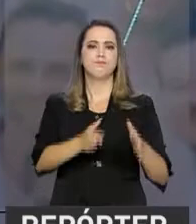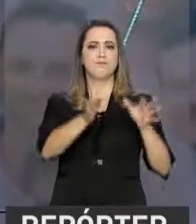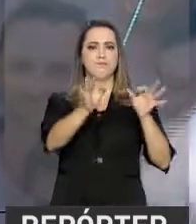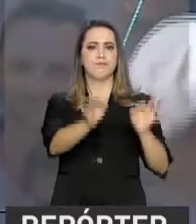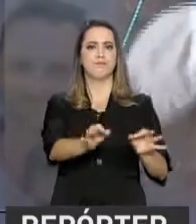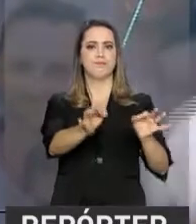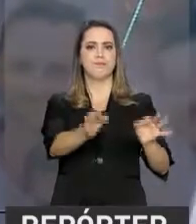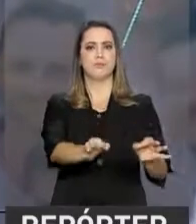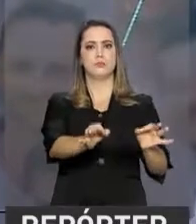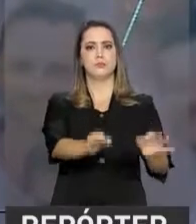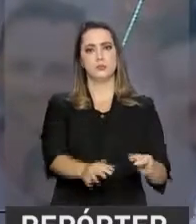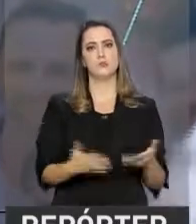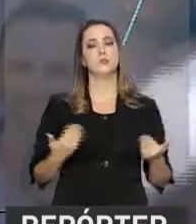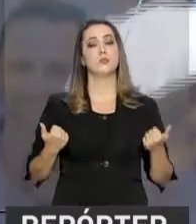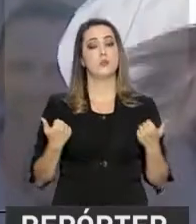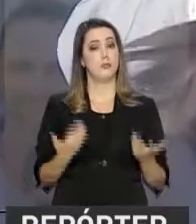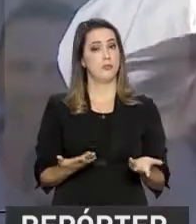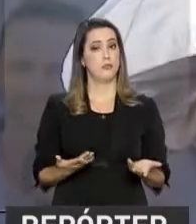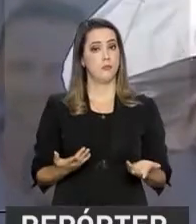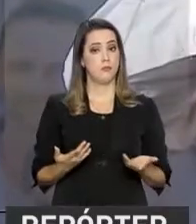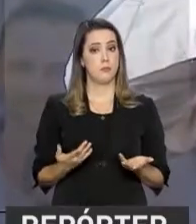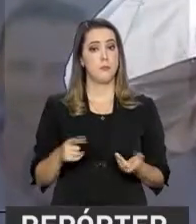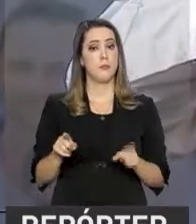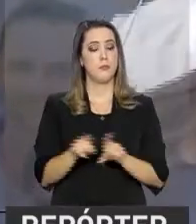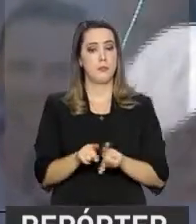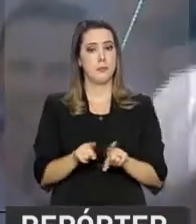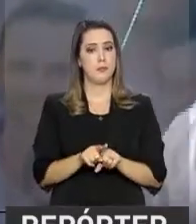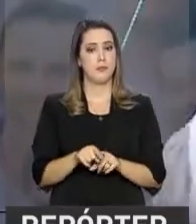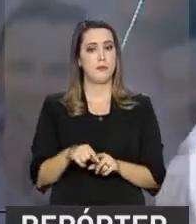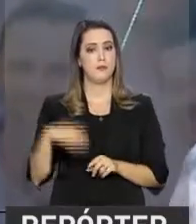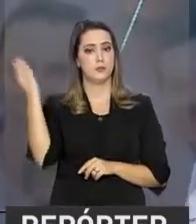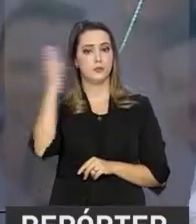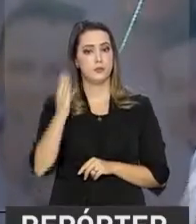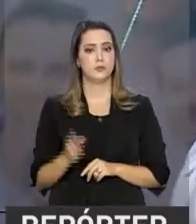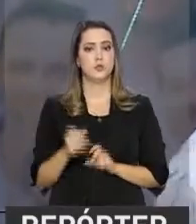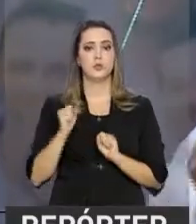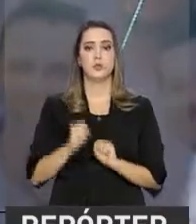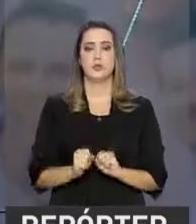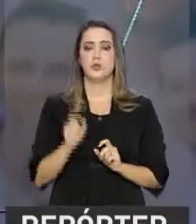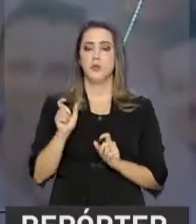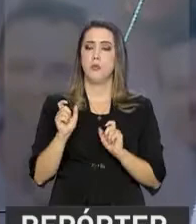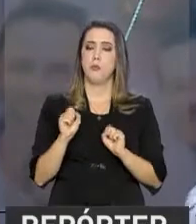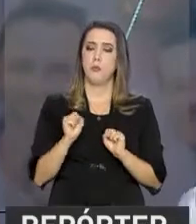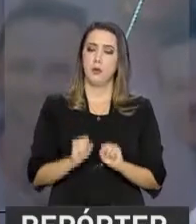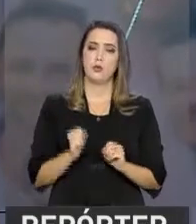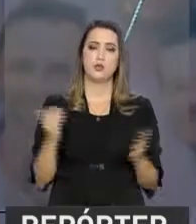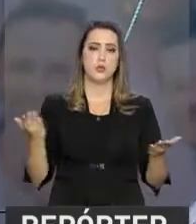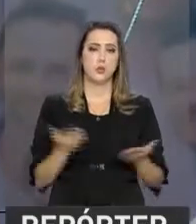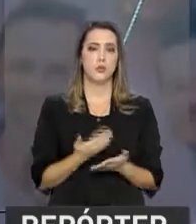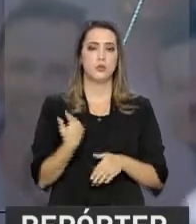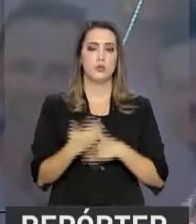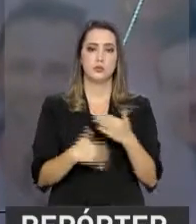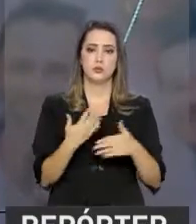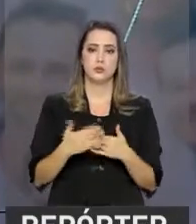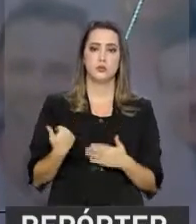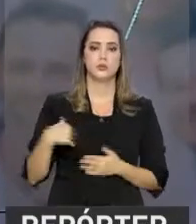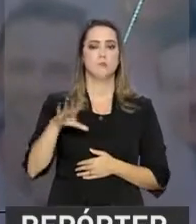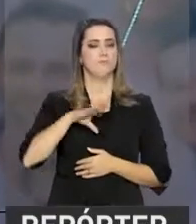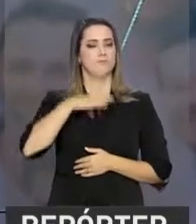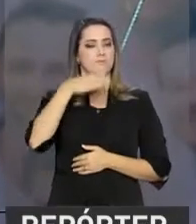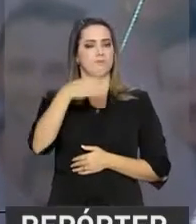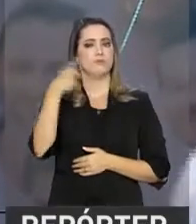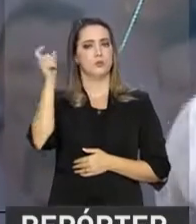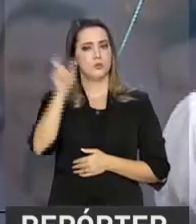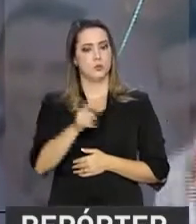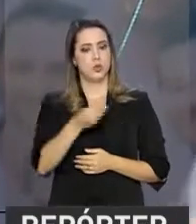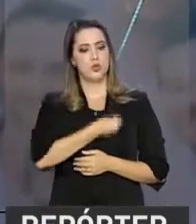para valer, numa direção certa e os brasileiros podendo agora cada vez mais a ter orgulho de